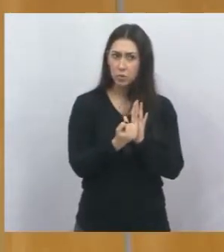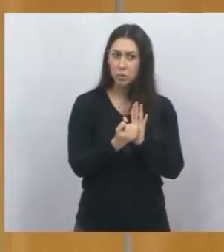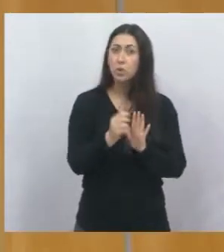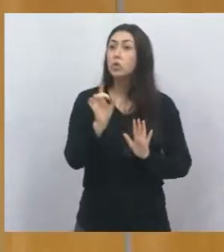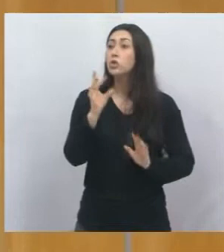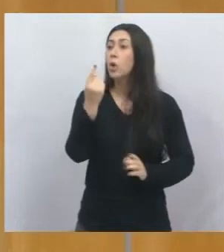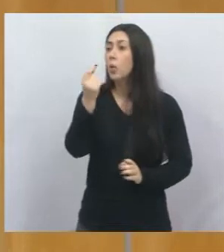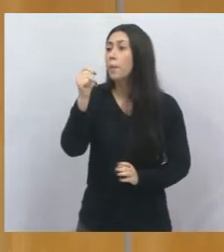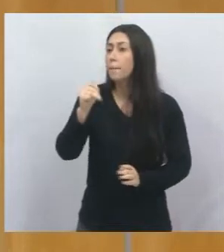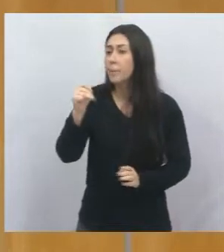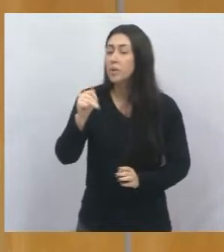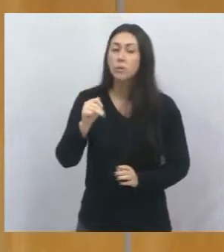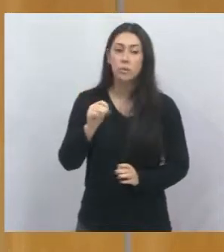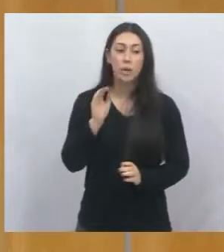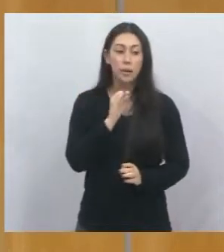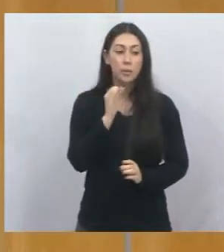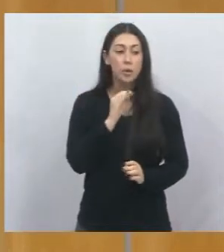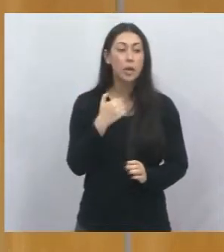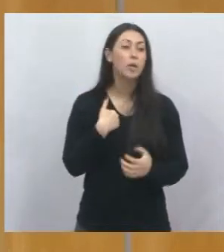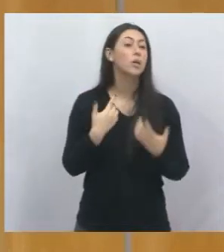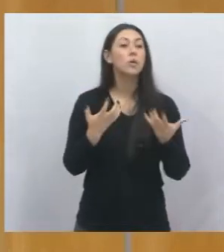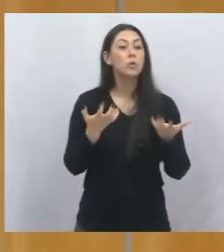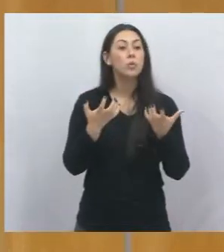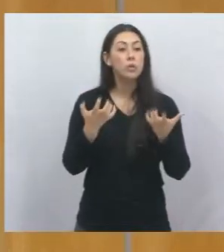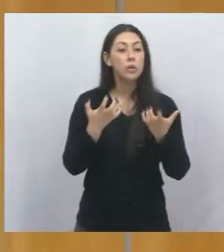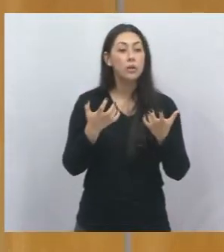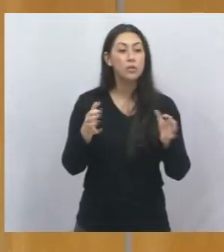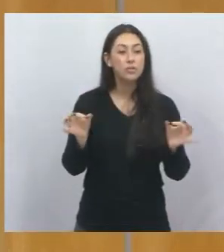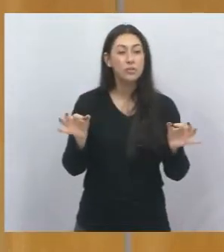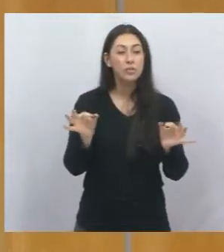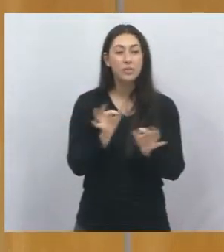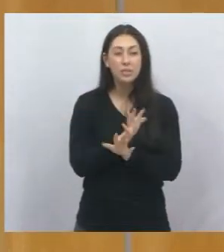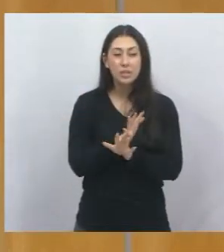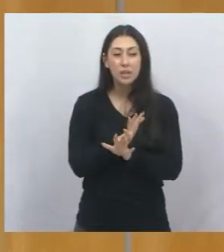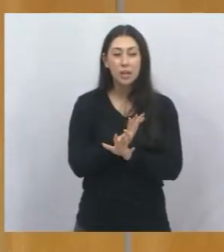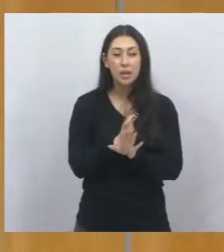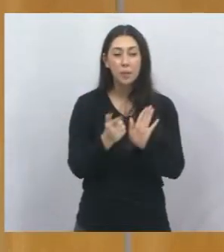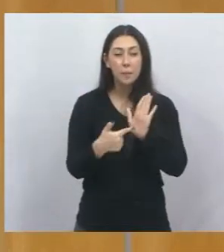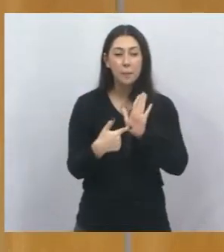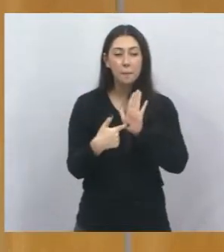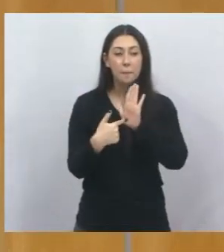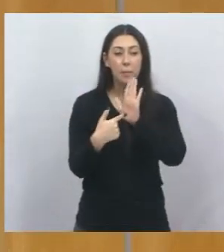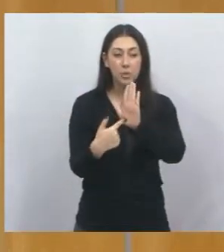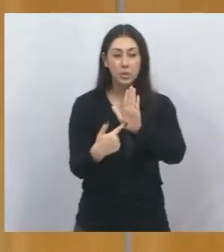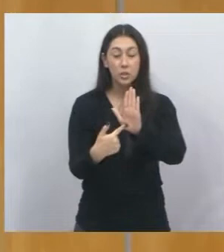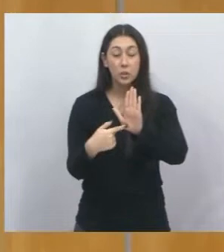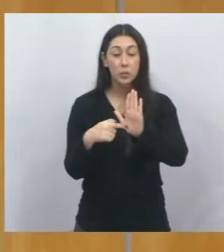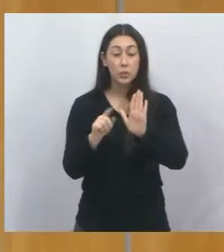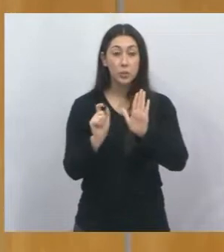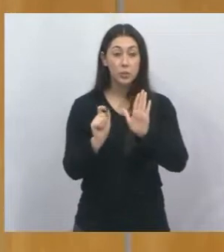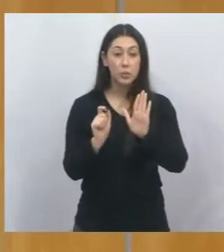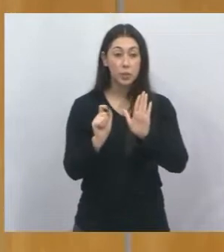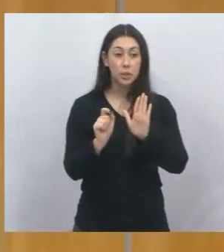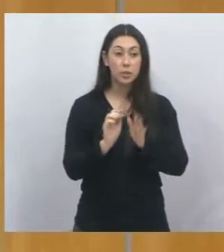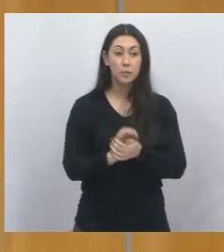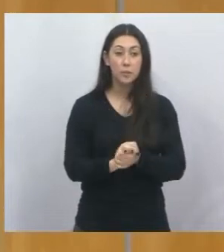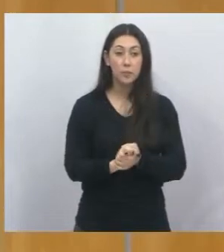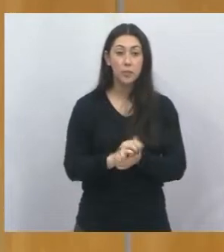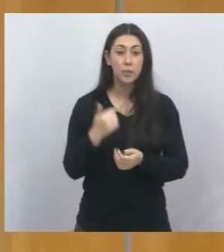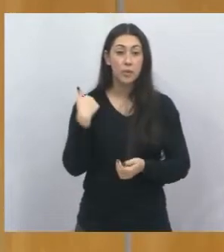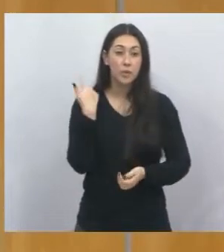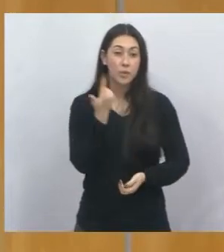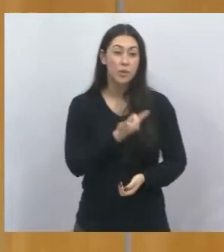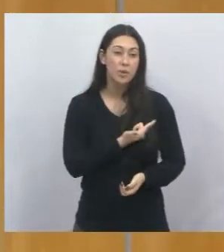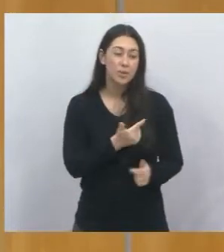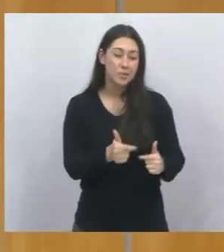só mais um minuto, senhor presidente, eu quero finalizar dizendo que nós perdemos